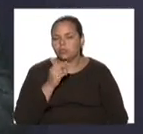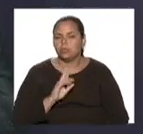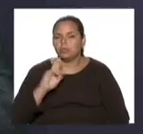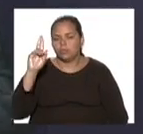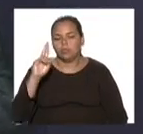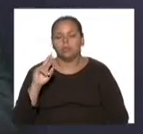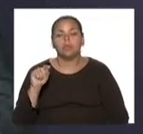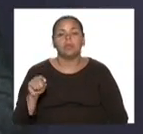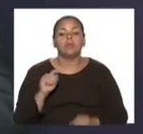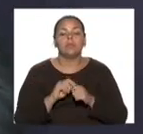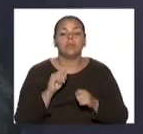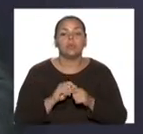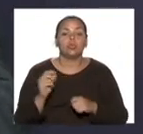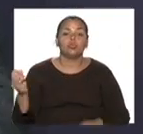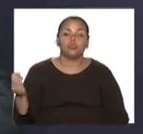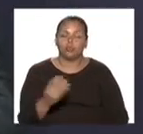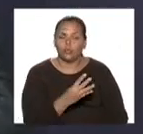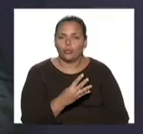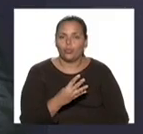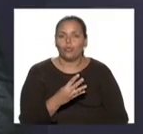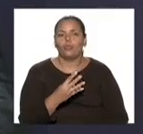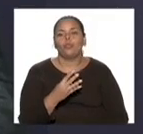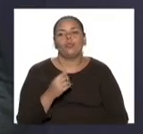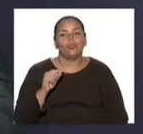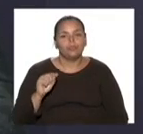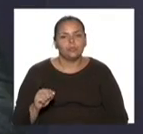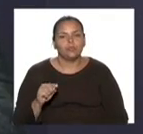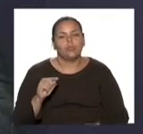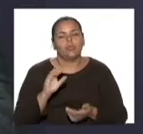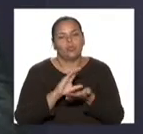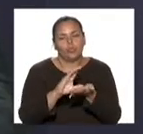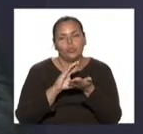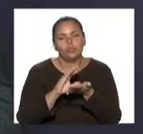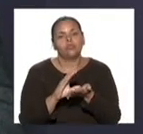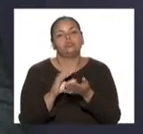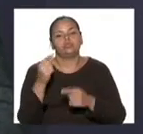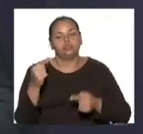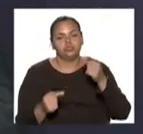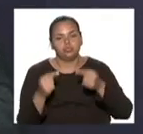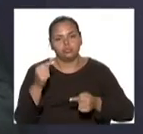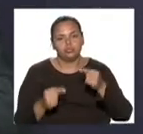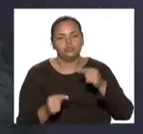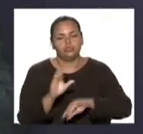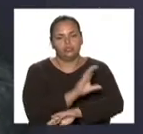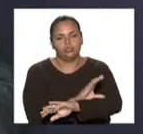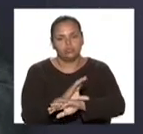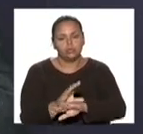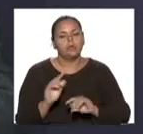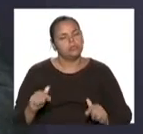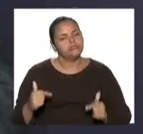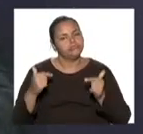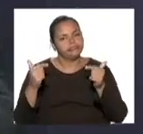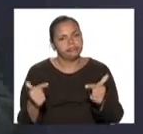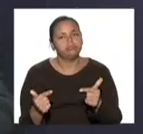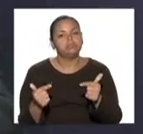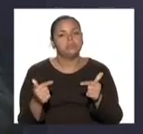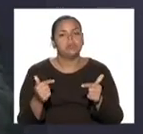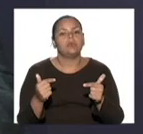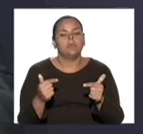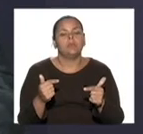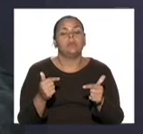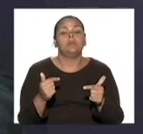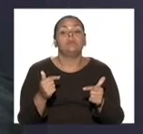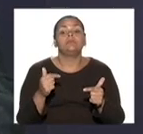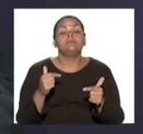fazer da nova composição do Conselho Estadual de Políticas Culturais, que tem sido muito efetivo